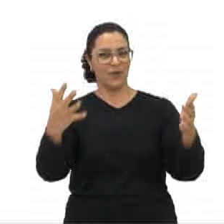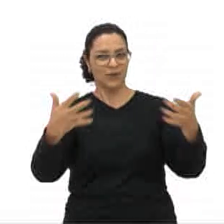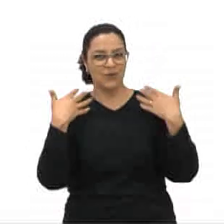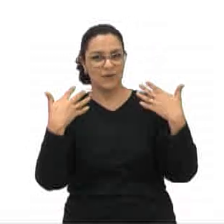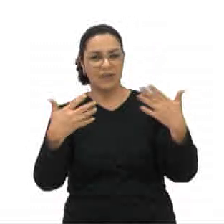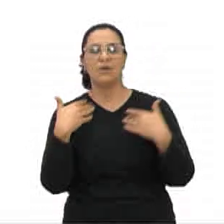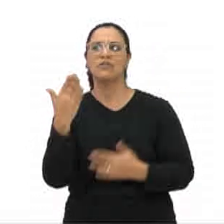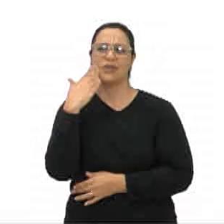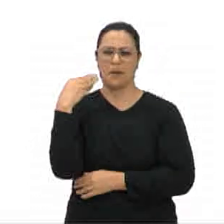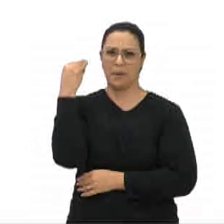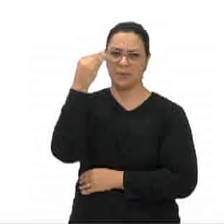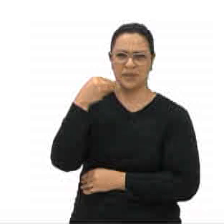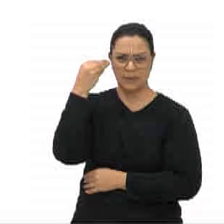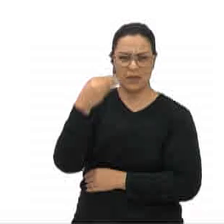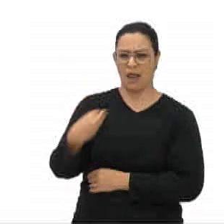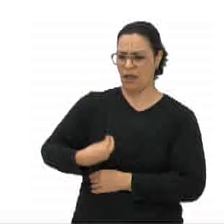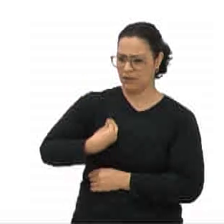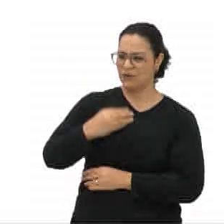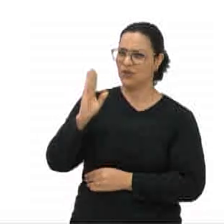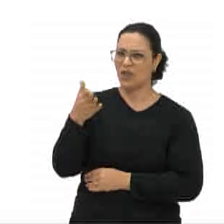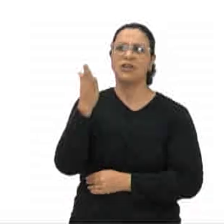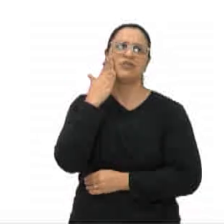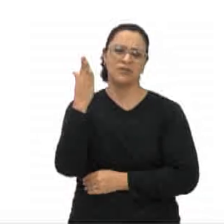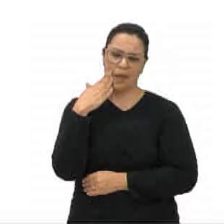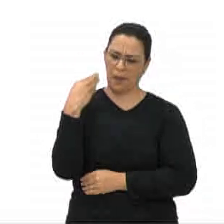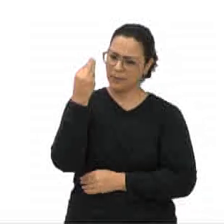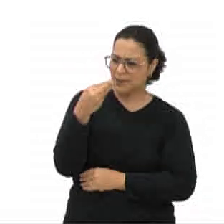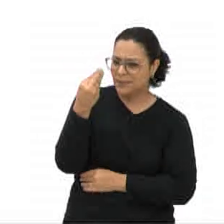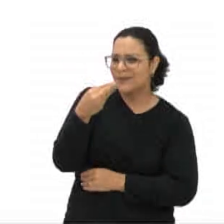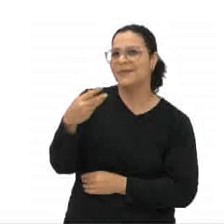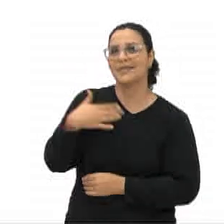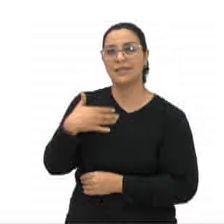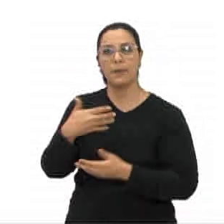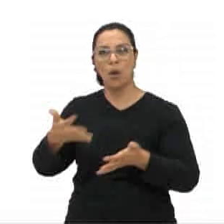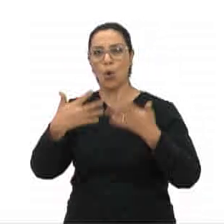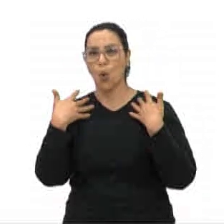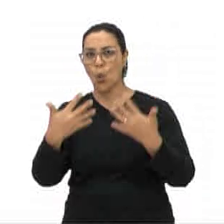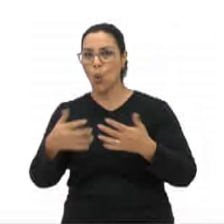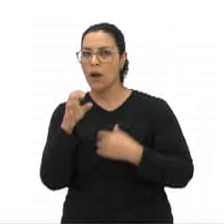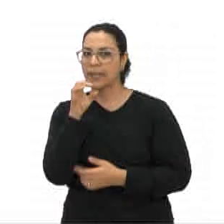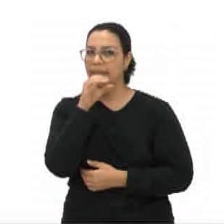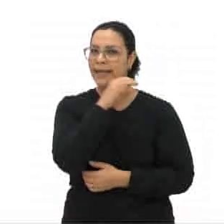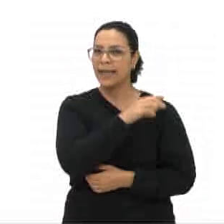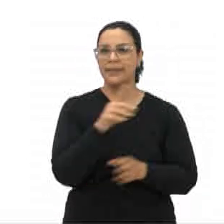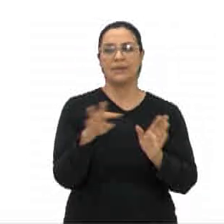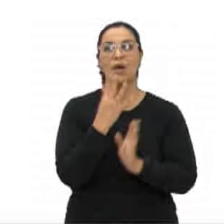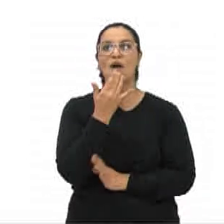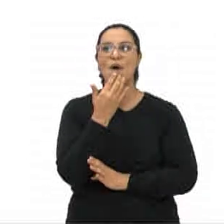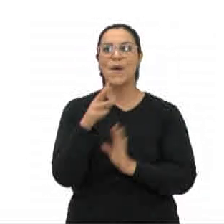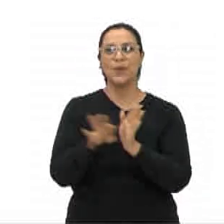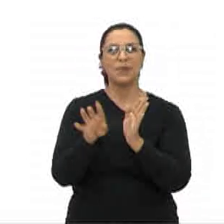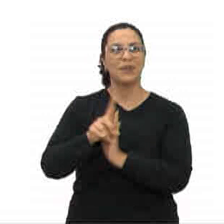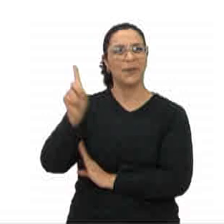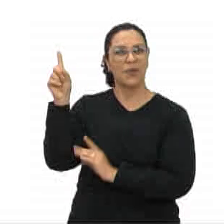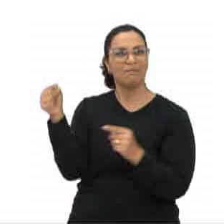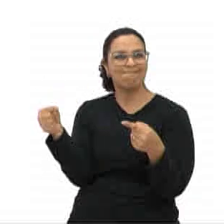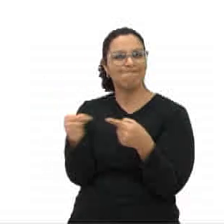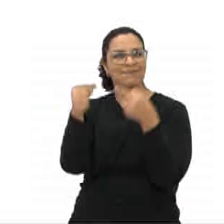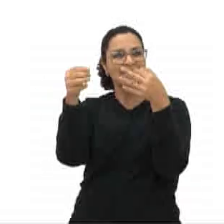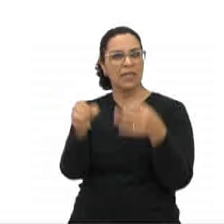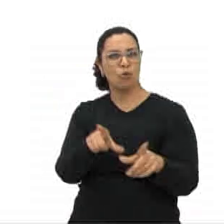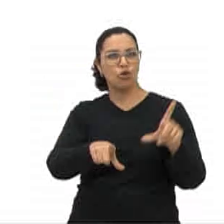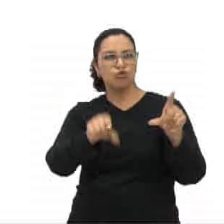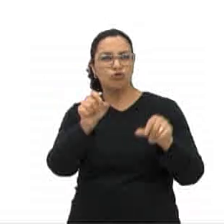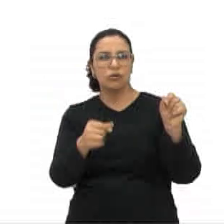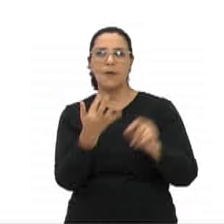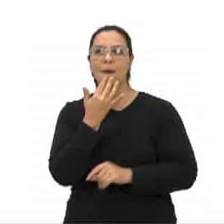por experiência, né, vivida. A gente vive a experiência do verão, sabe que é um período quente e tudo, então as cores foram extremamente